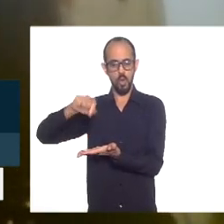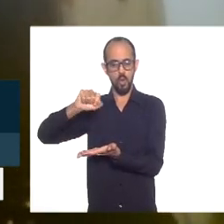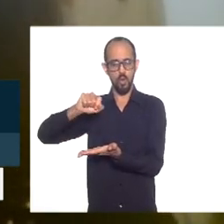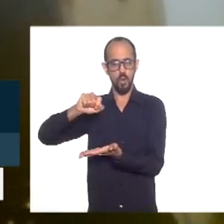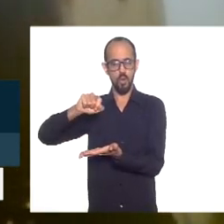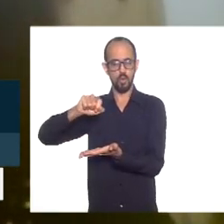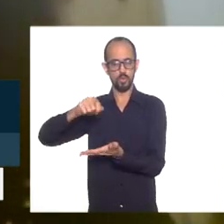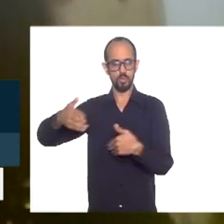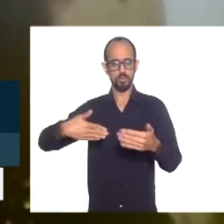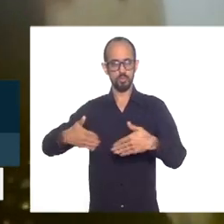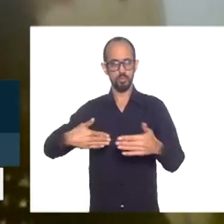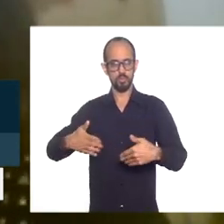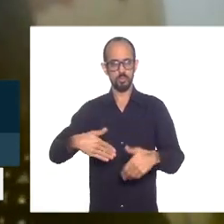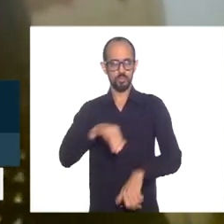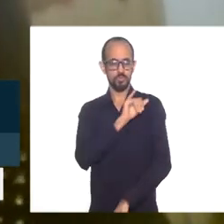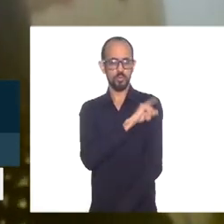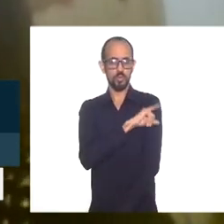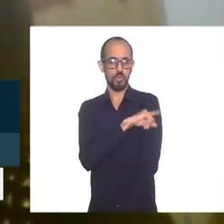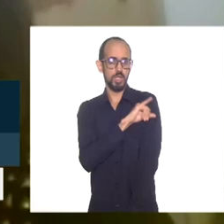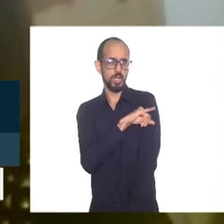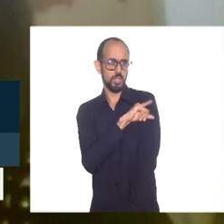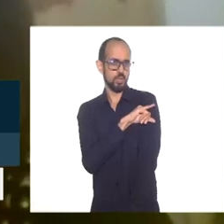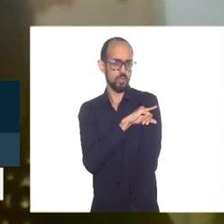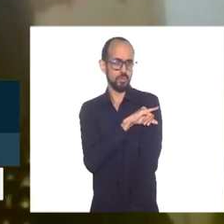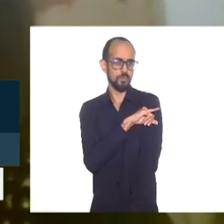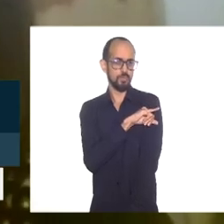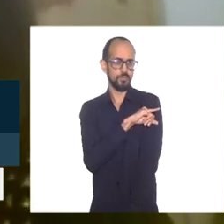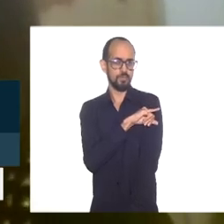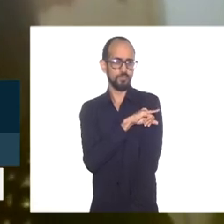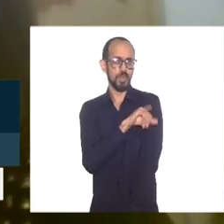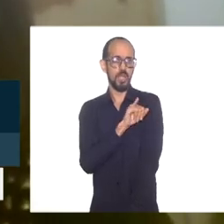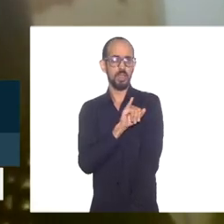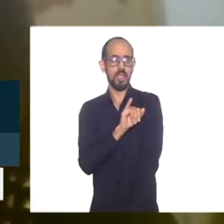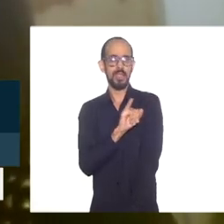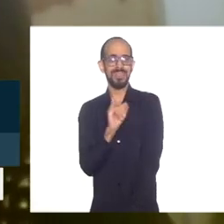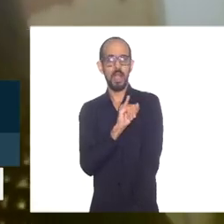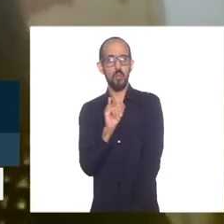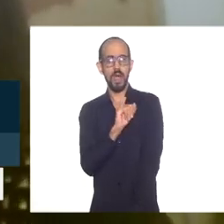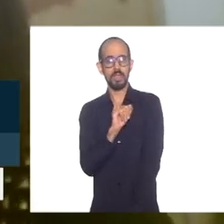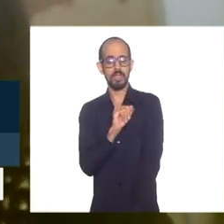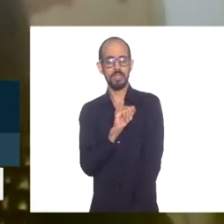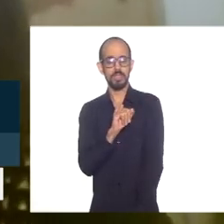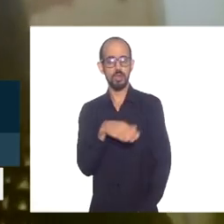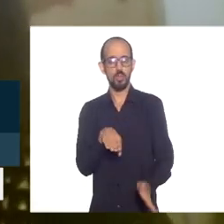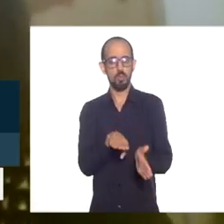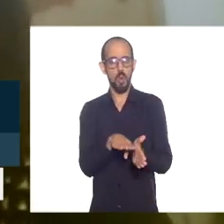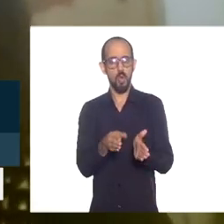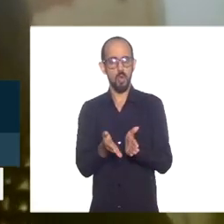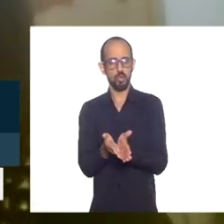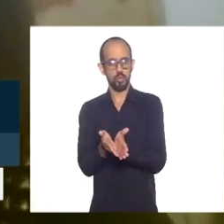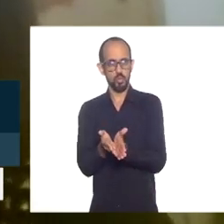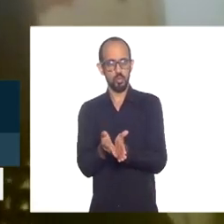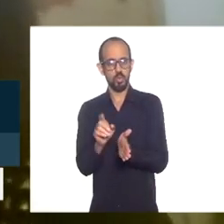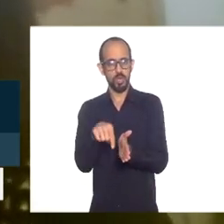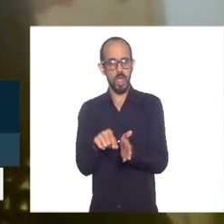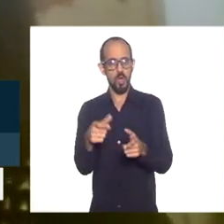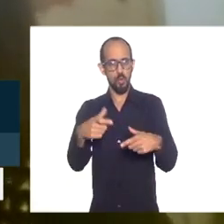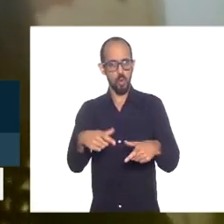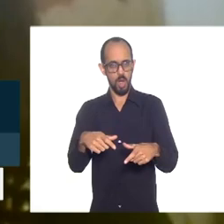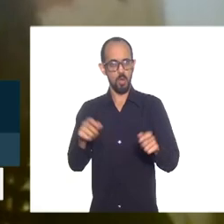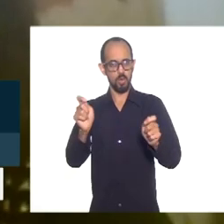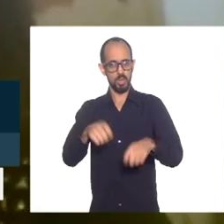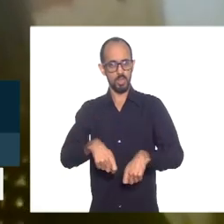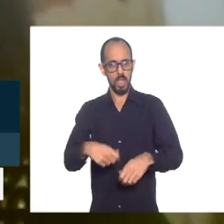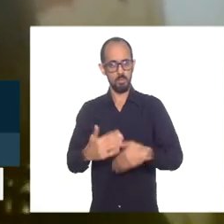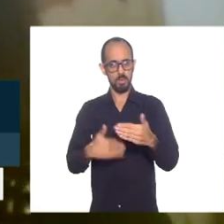de industrial do Rio e vê Itaguaí, o porto de Itaguaí, como um local propício para